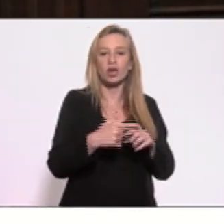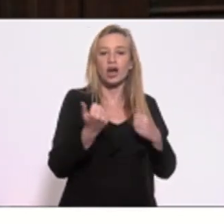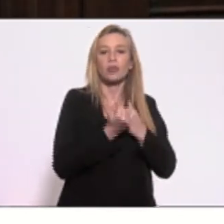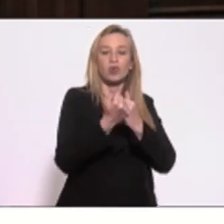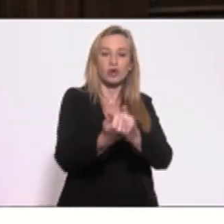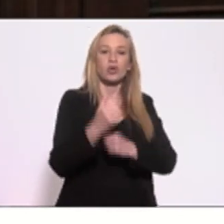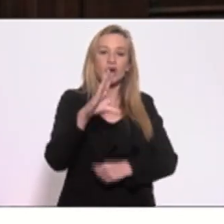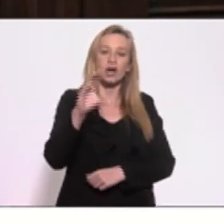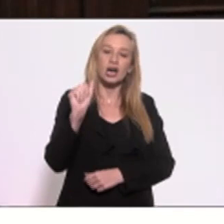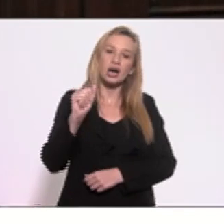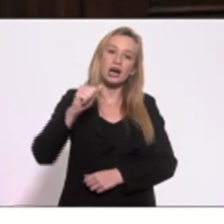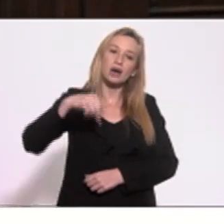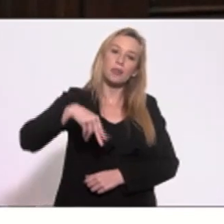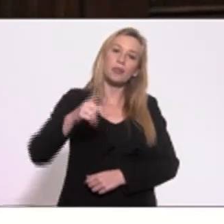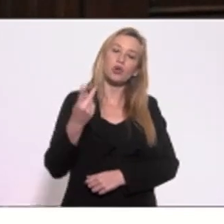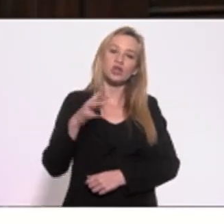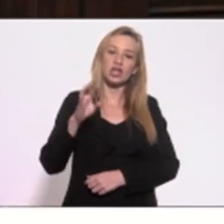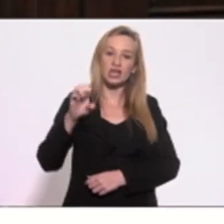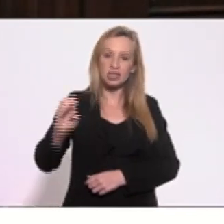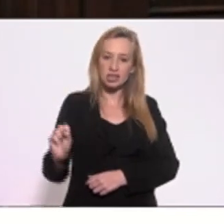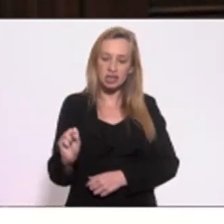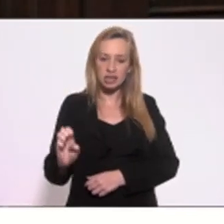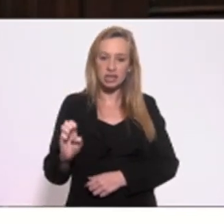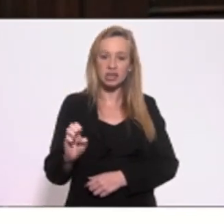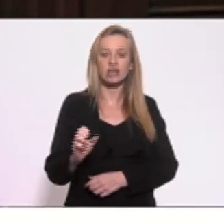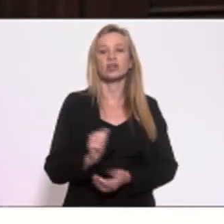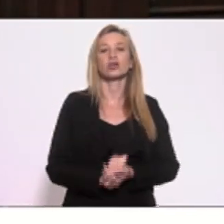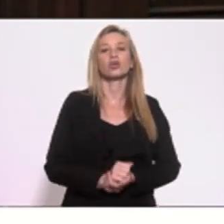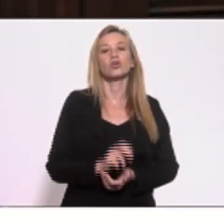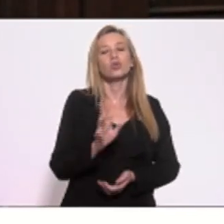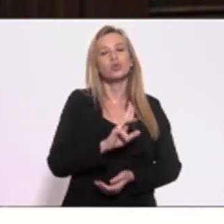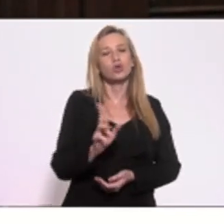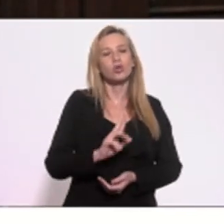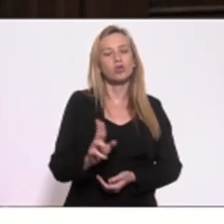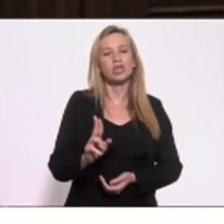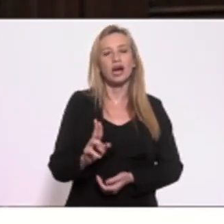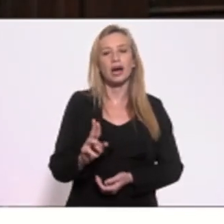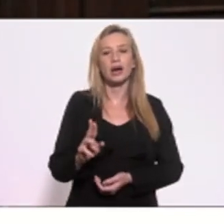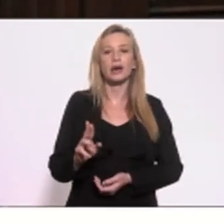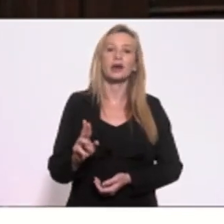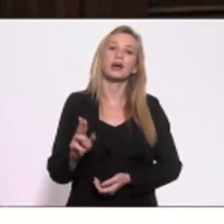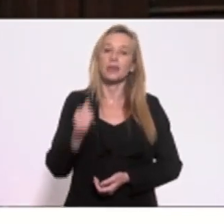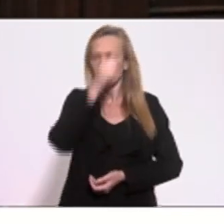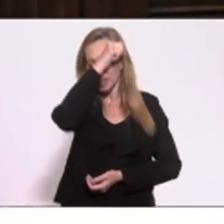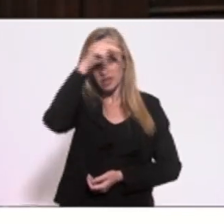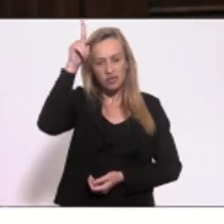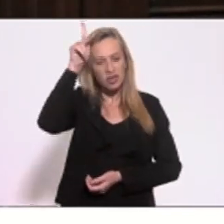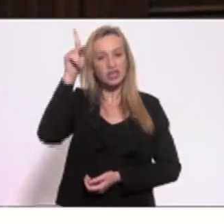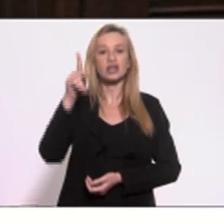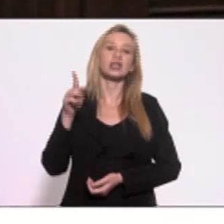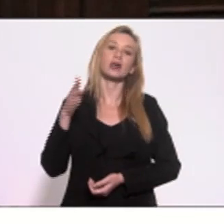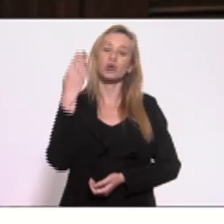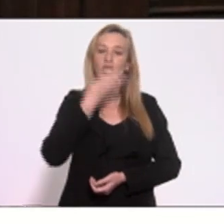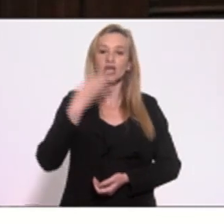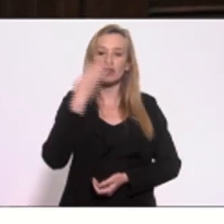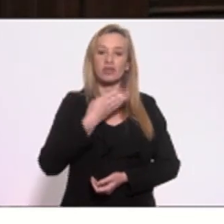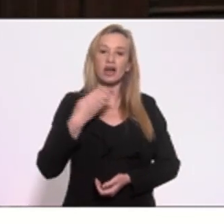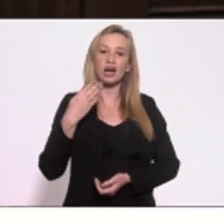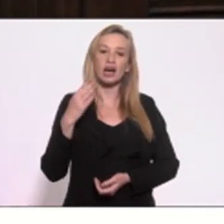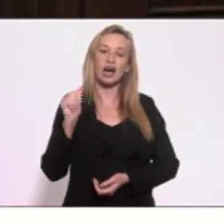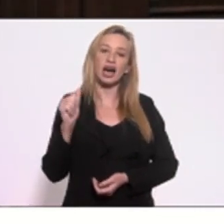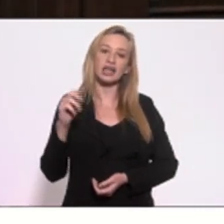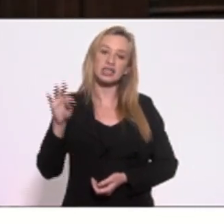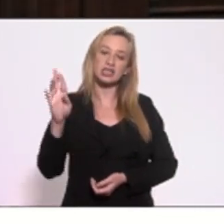que Arce Guzmán, que é o nome da prefeita da Bolívia, ela teve o seu